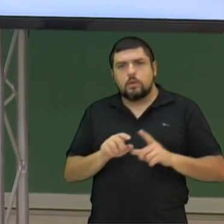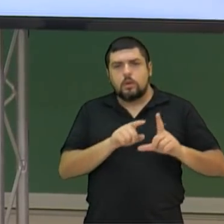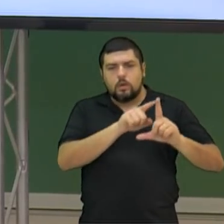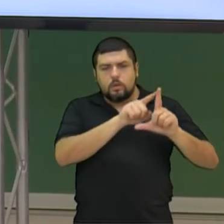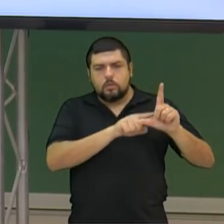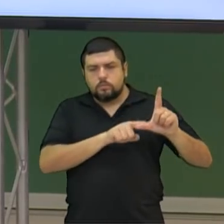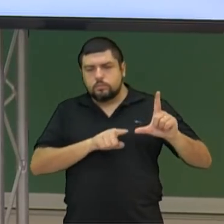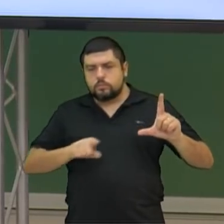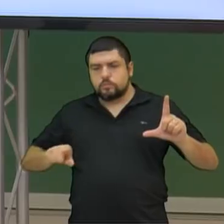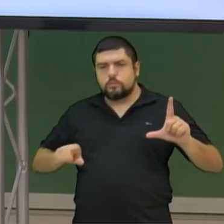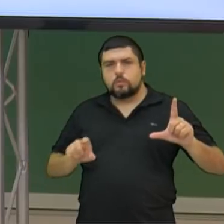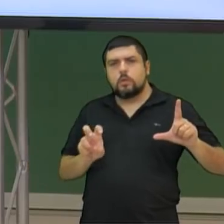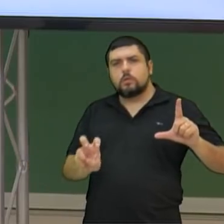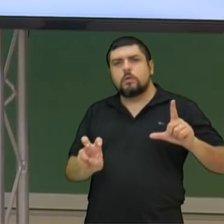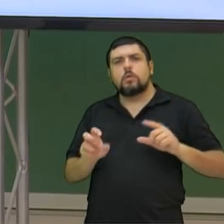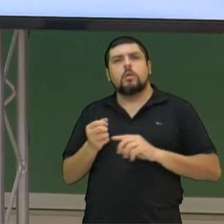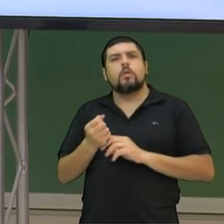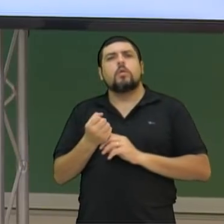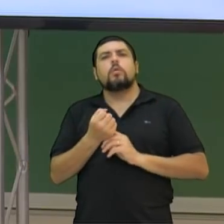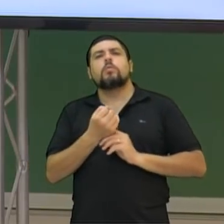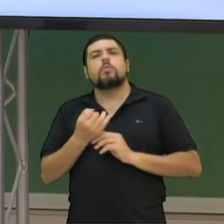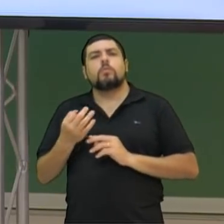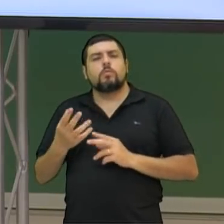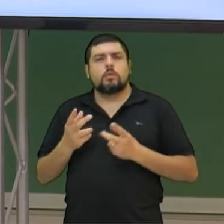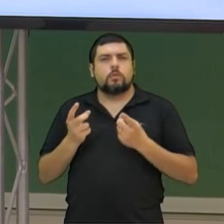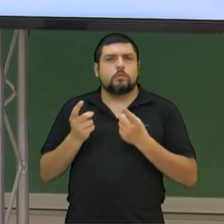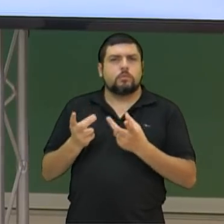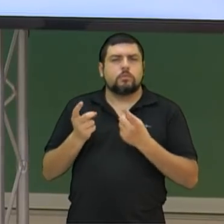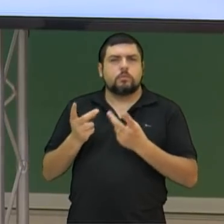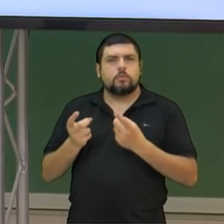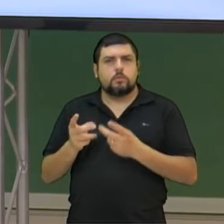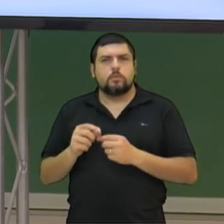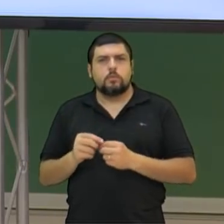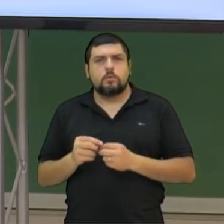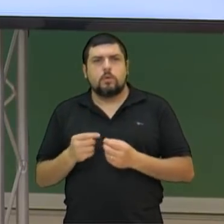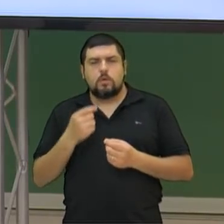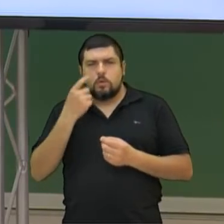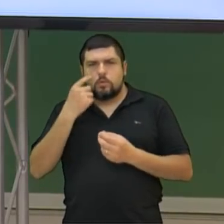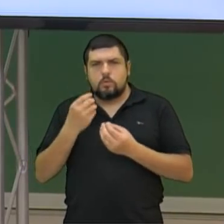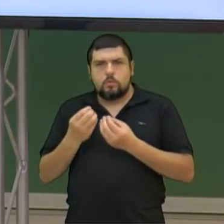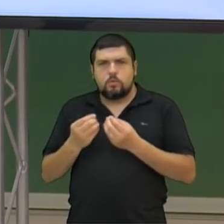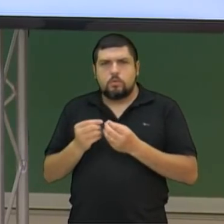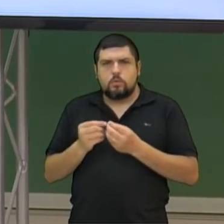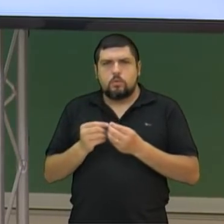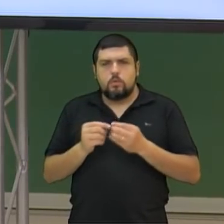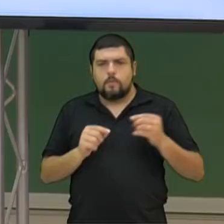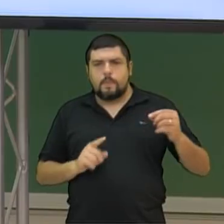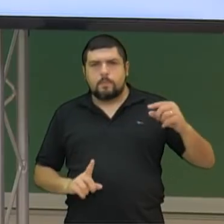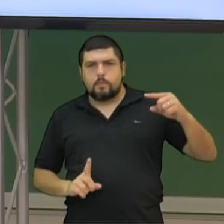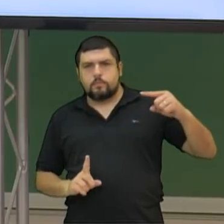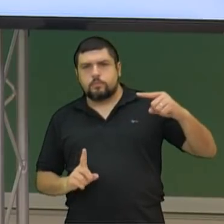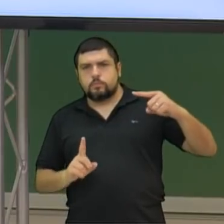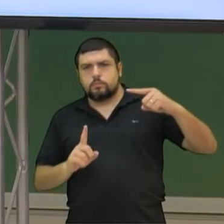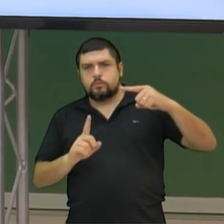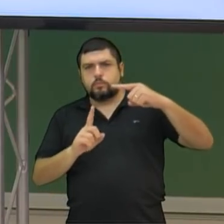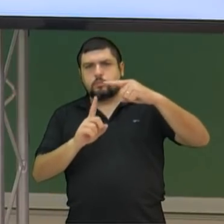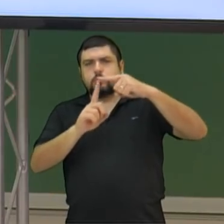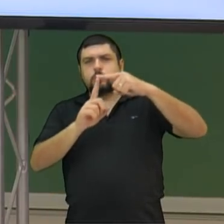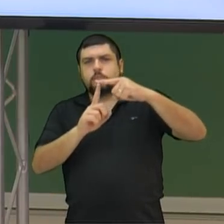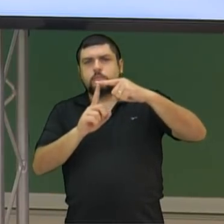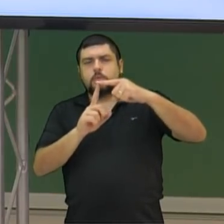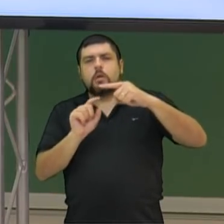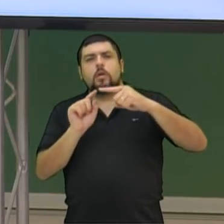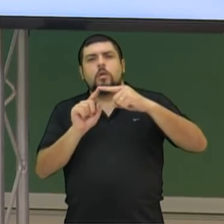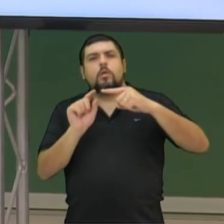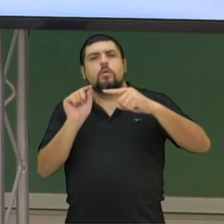aqui no gráfico e olha assim, sobe e bate lá na linha da função. E bate de novo aqui no eixo Y, foi uma quantidade